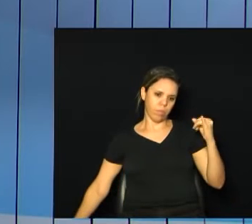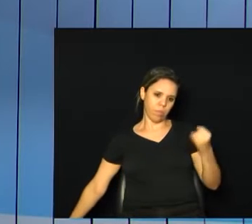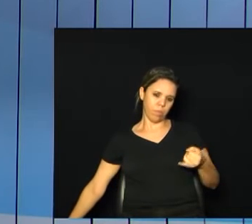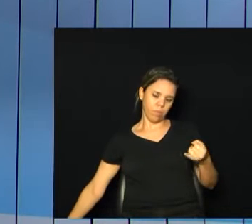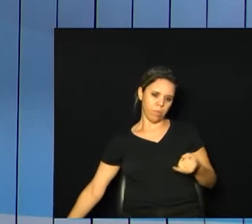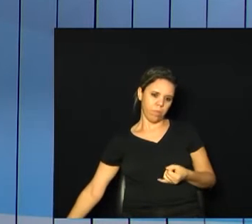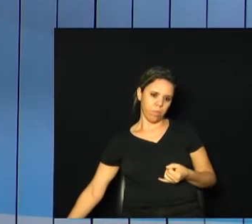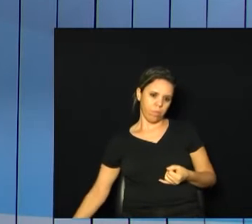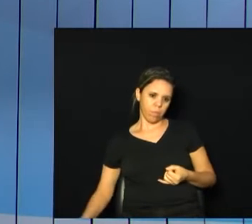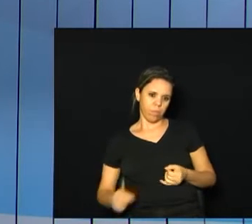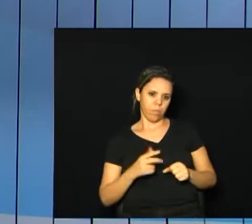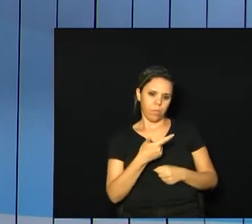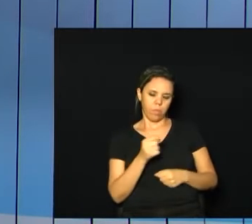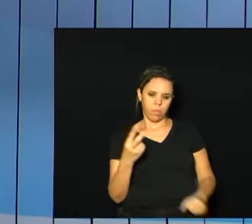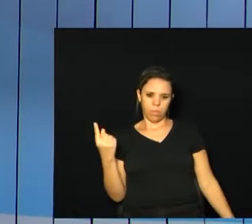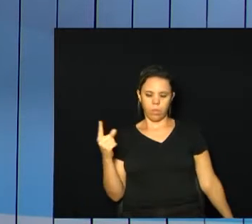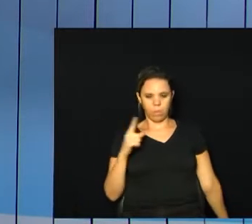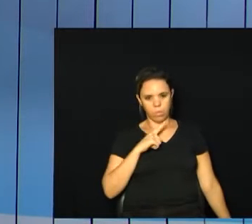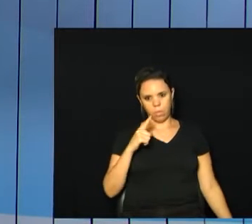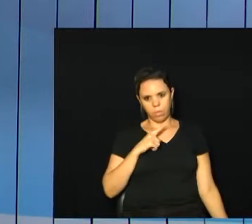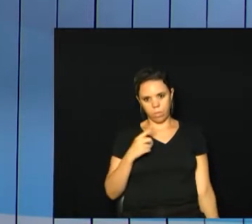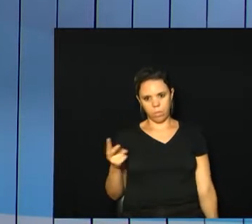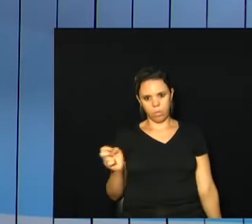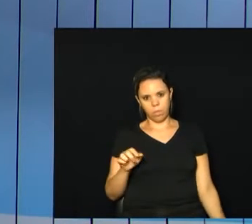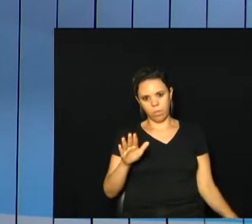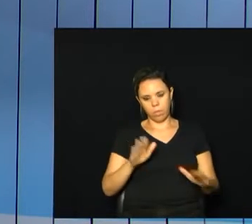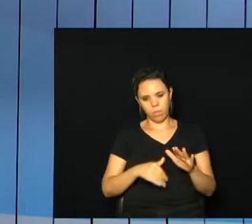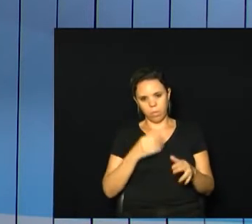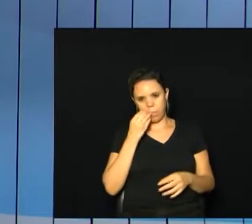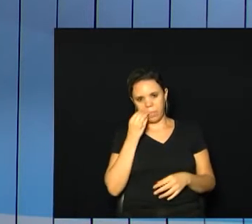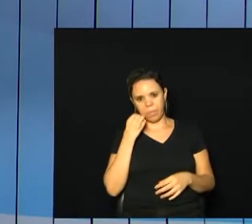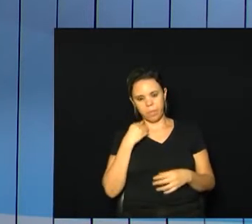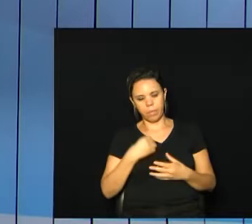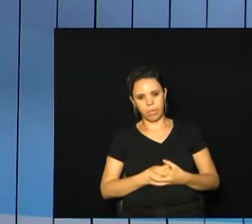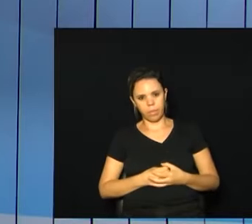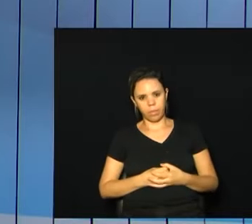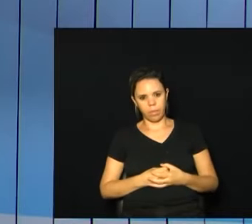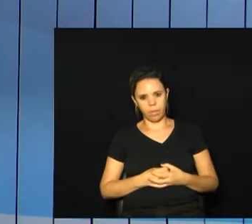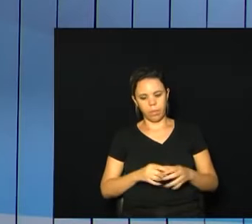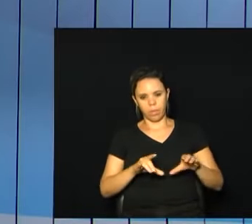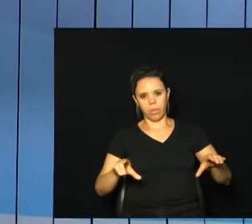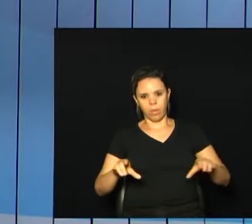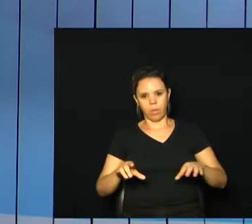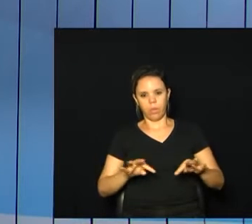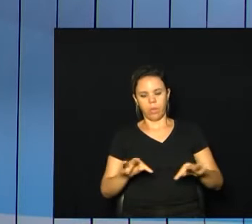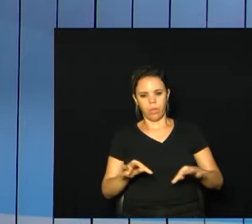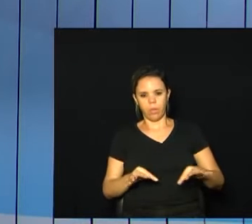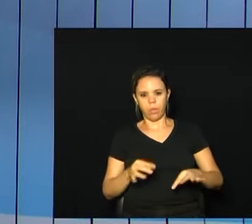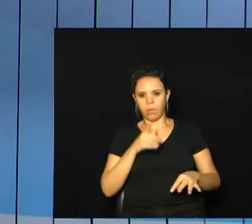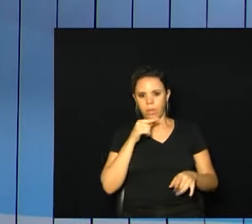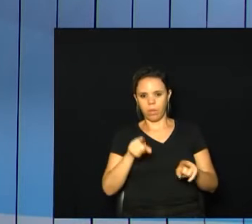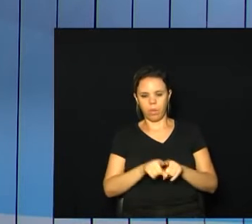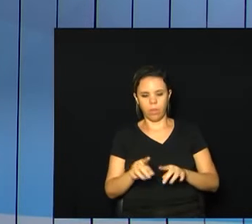que em pleno 2021 a gente tem uma taxa muito baixa ainda de esgoto tratado, de água